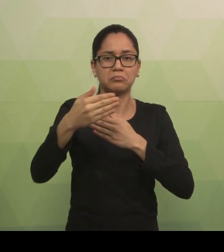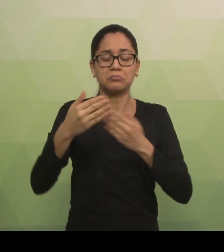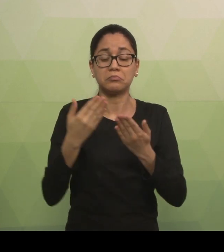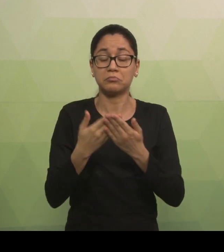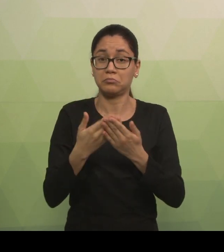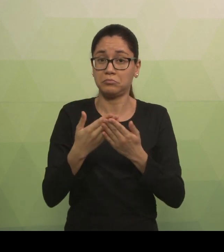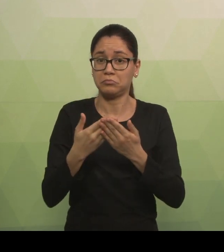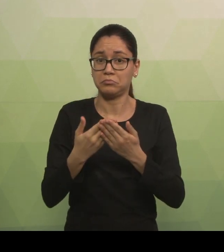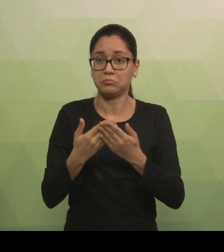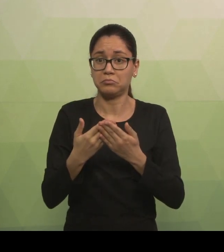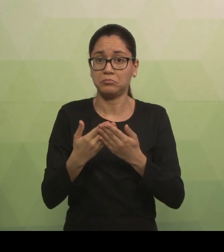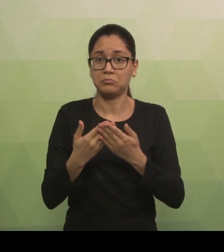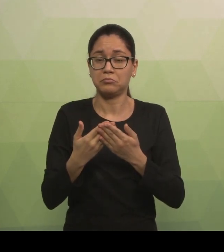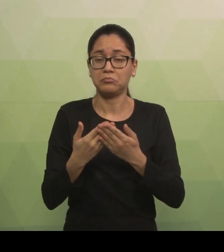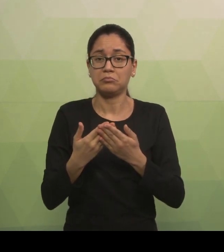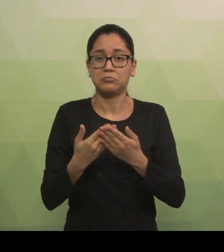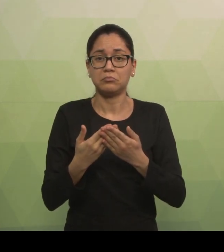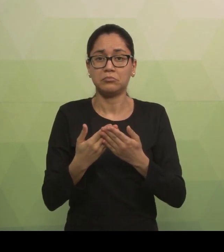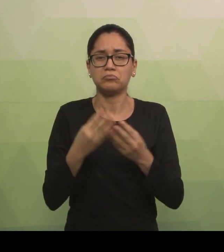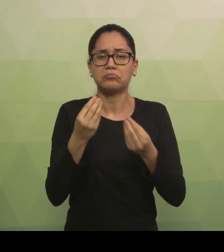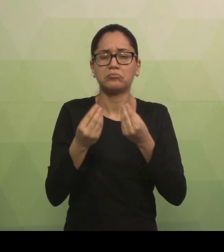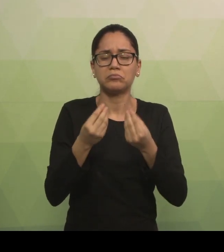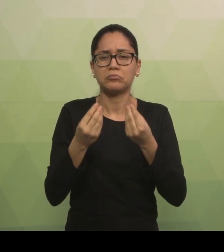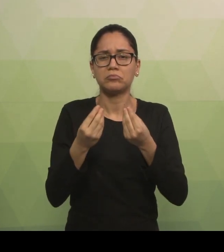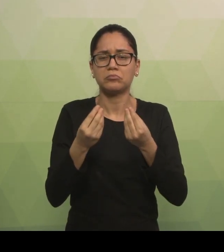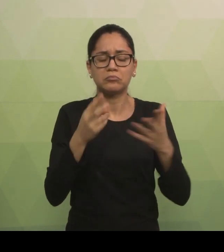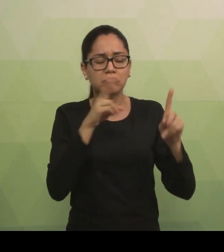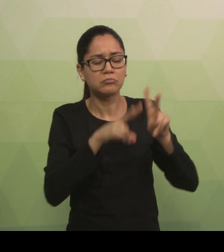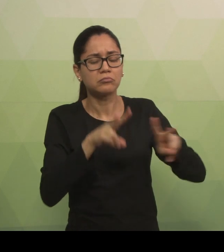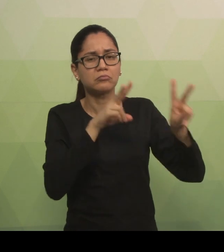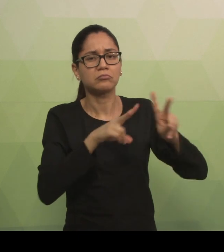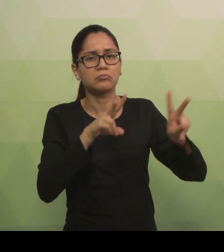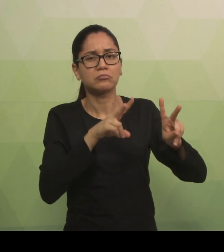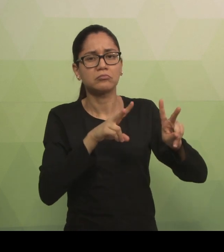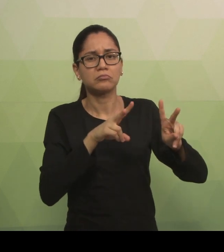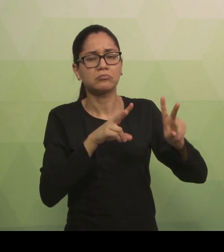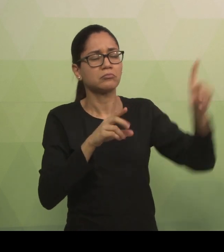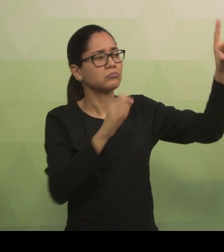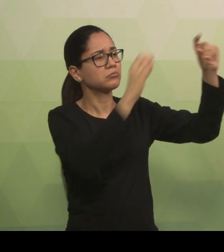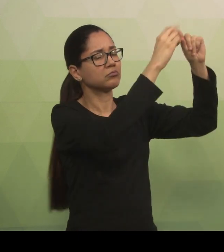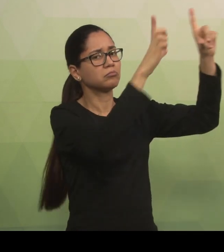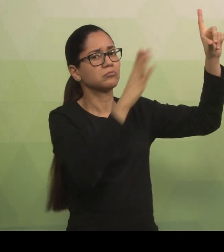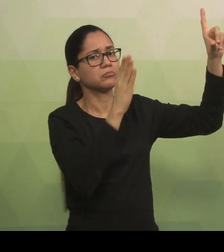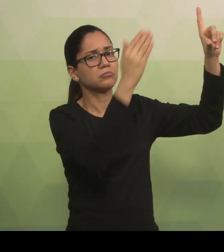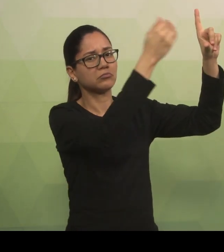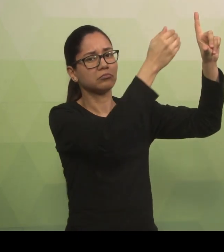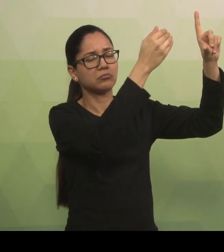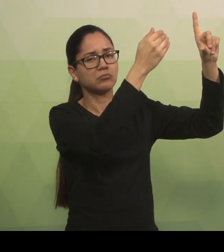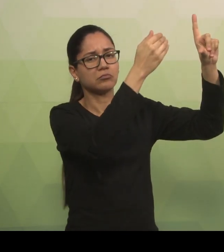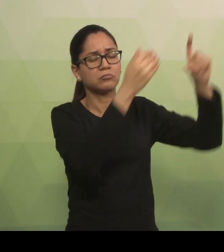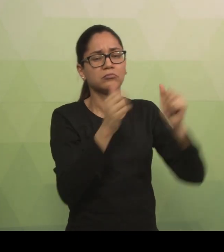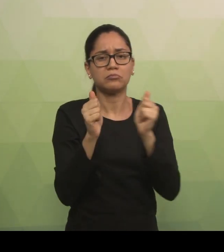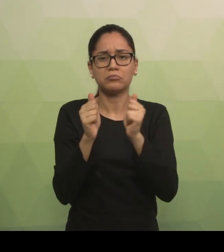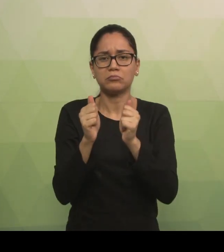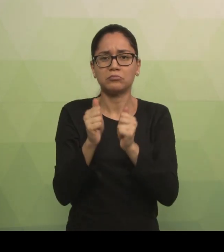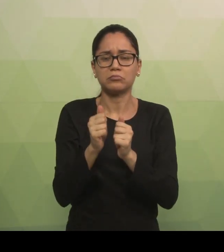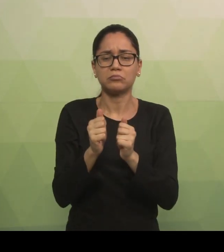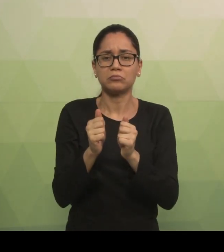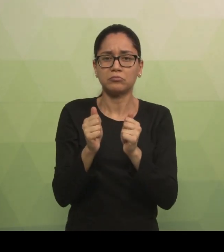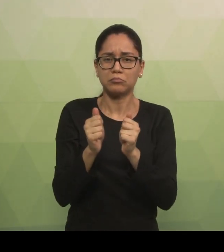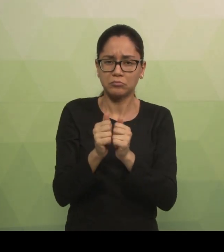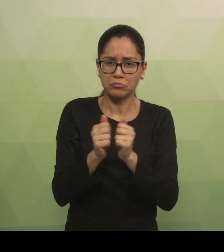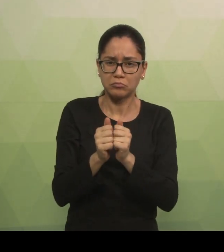medir e avaliar interfaces quanto à sua usabilidade, o design e ergonomia. A